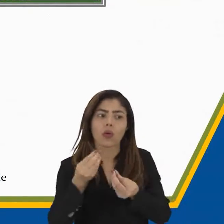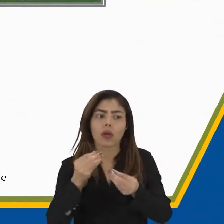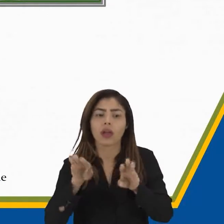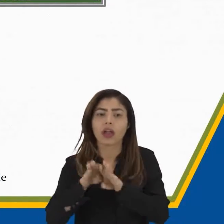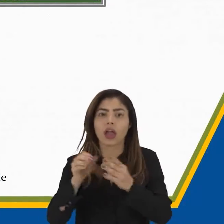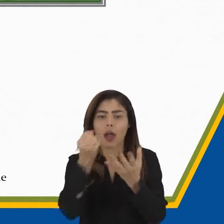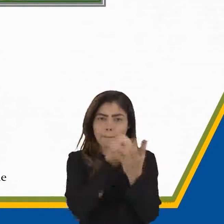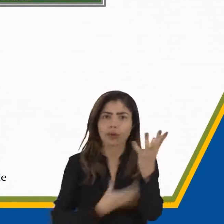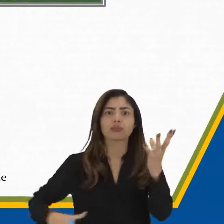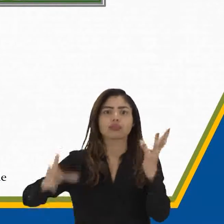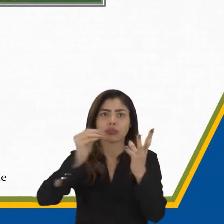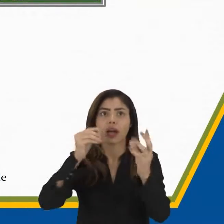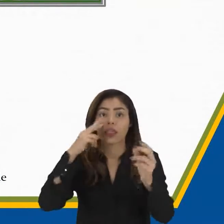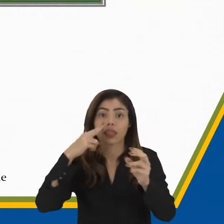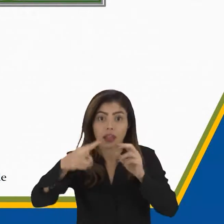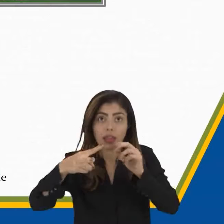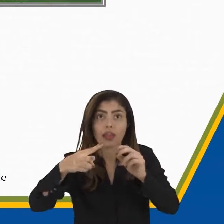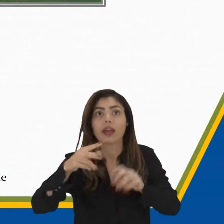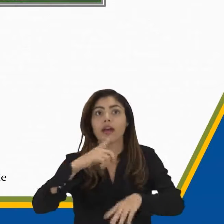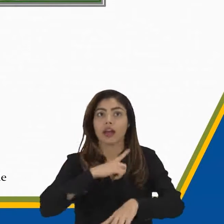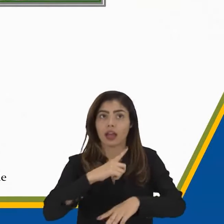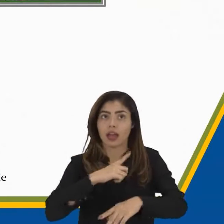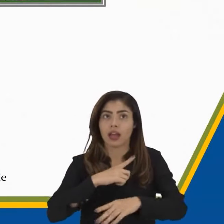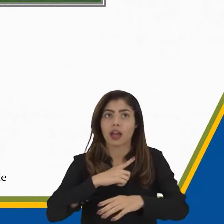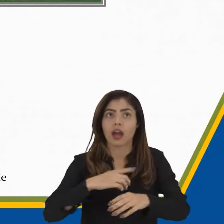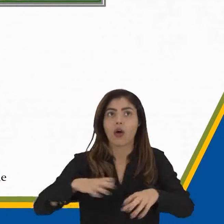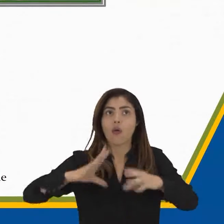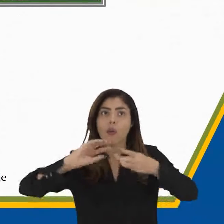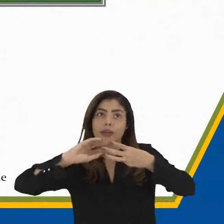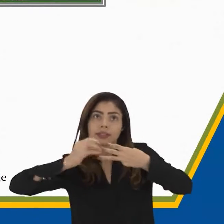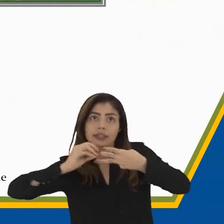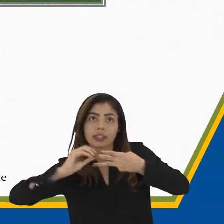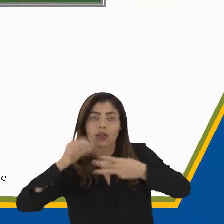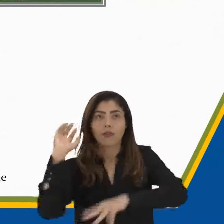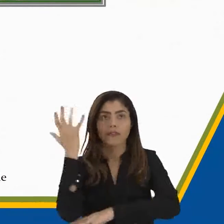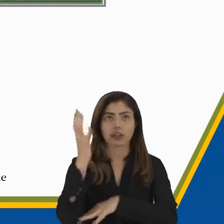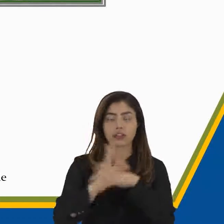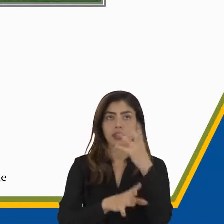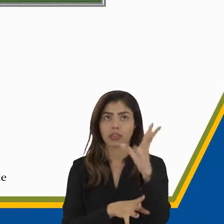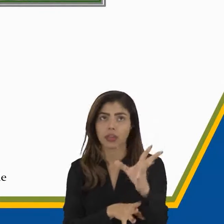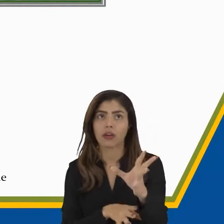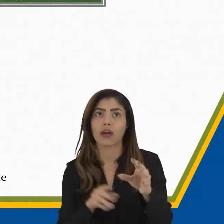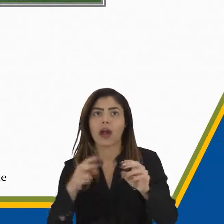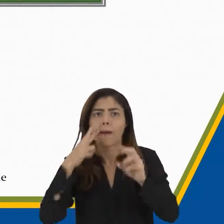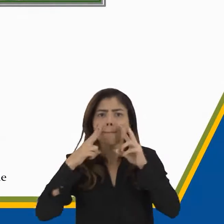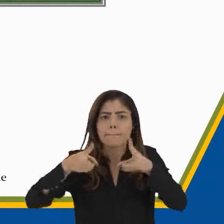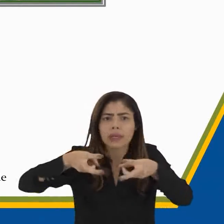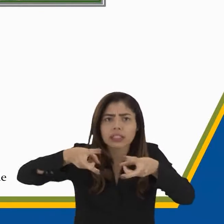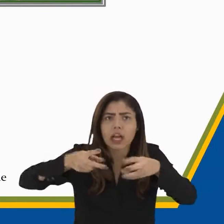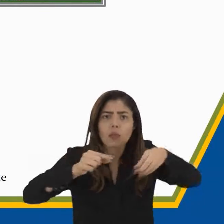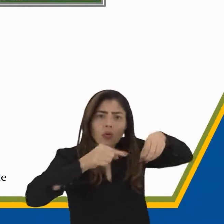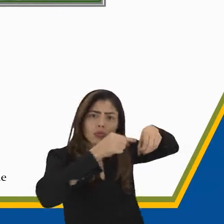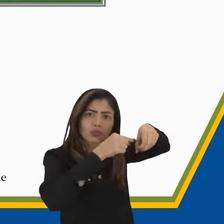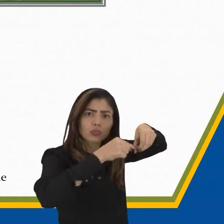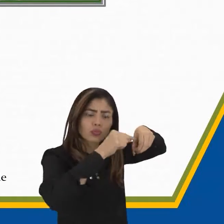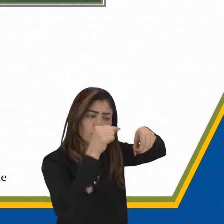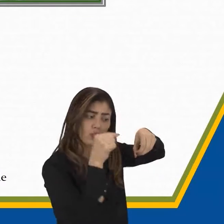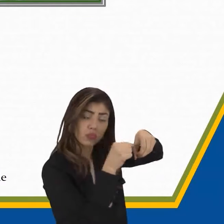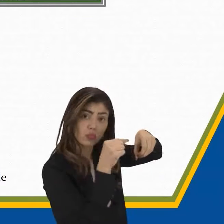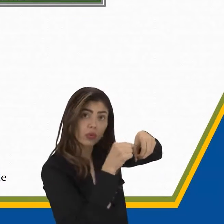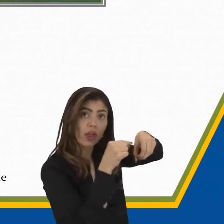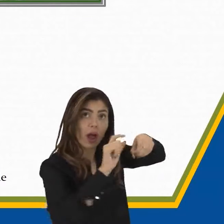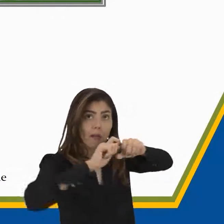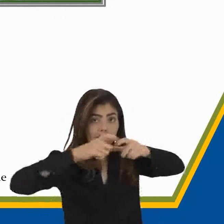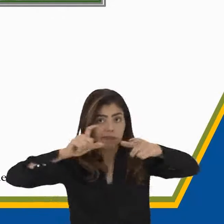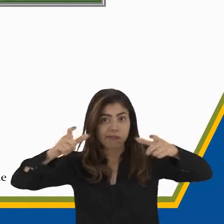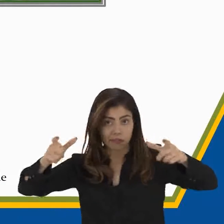uma típica célula eucarionte ou célula eucariótica vegetal. Percebam aí, ó, nós temos o núcleo, essa organela